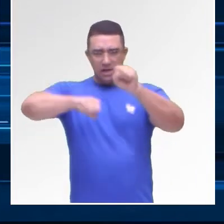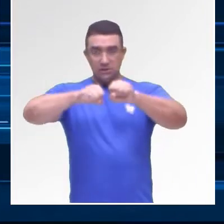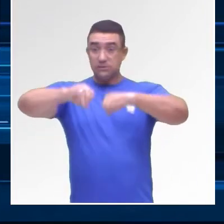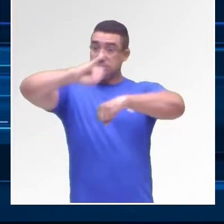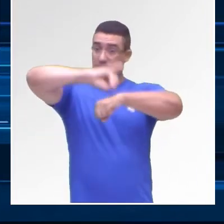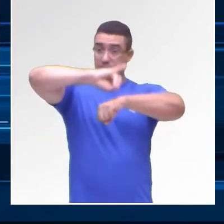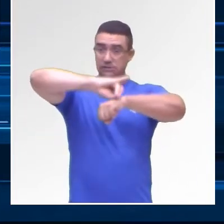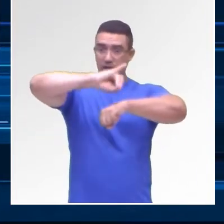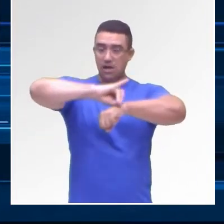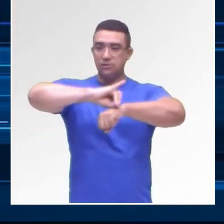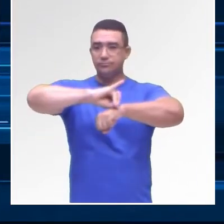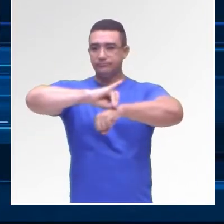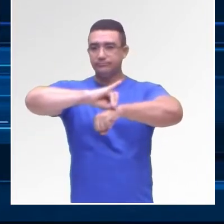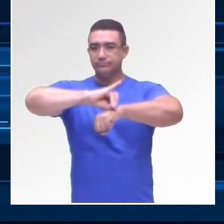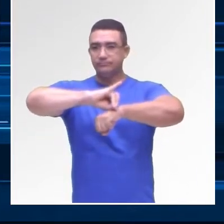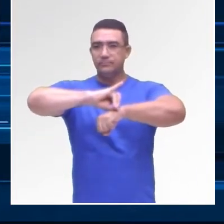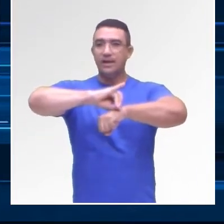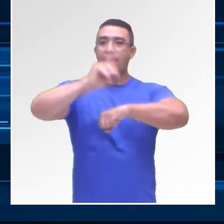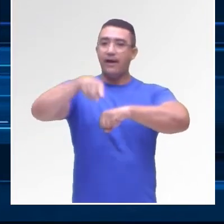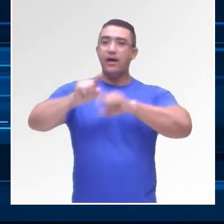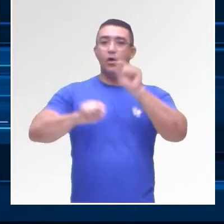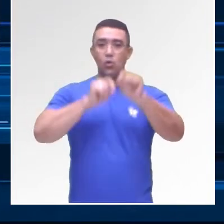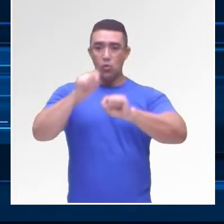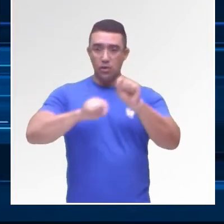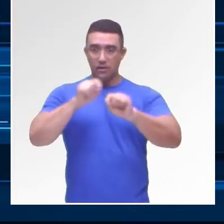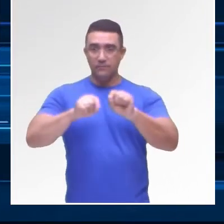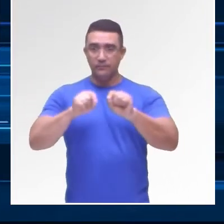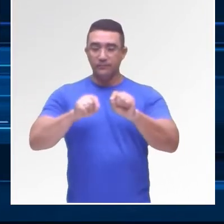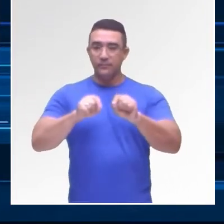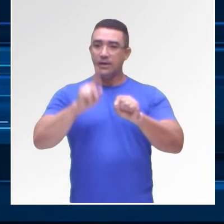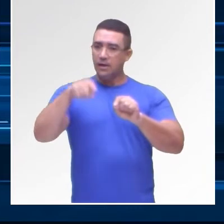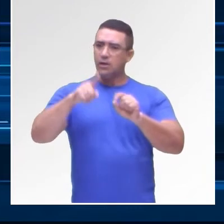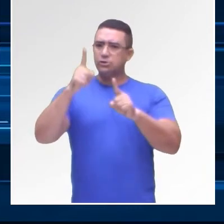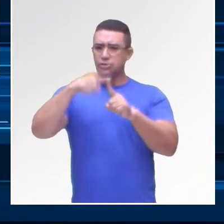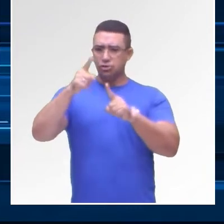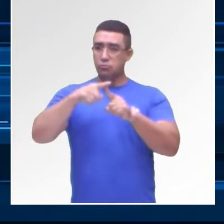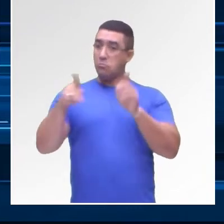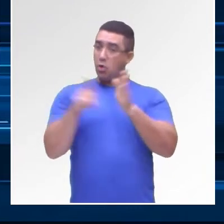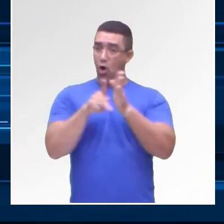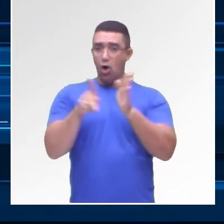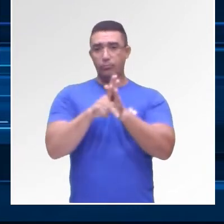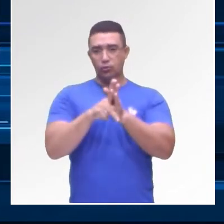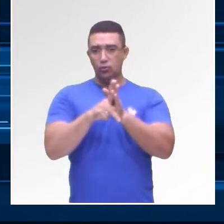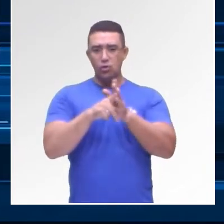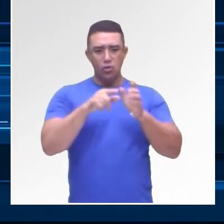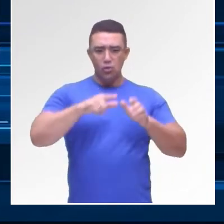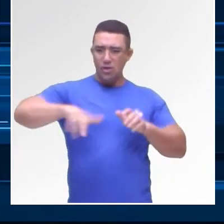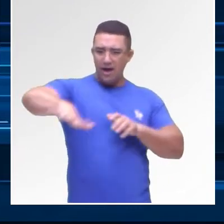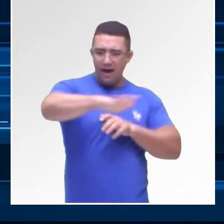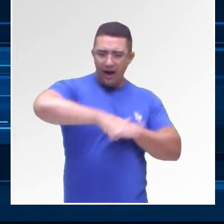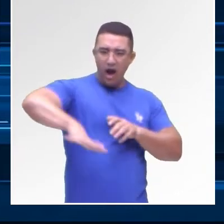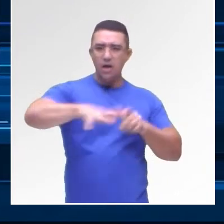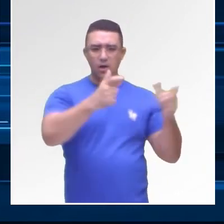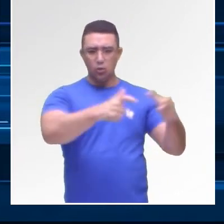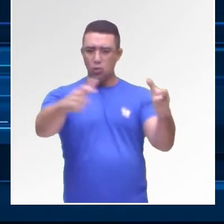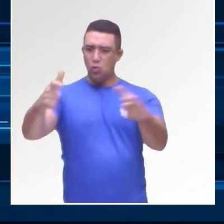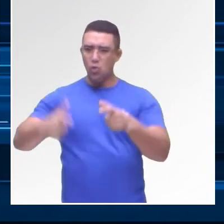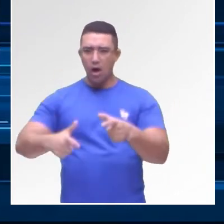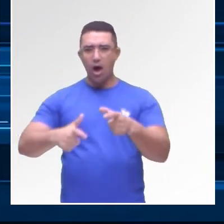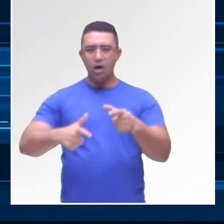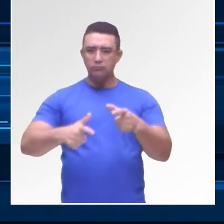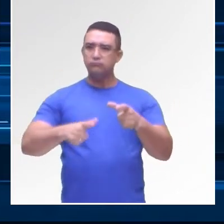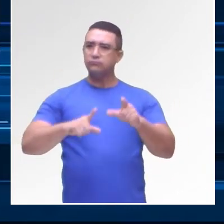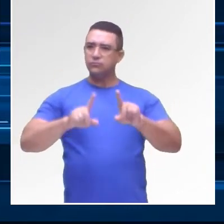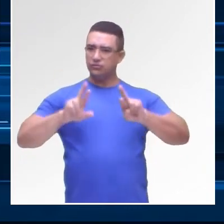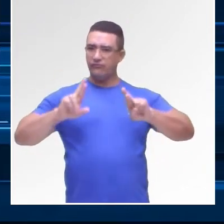com cestinha, não. Ela o formato dela é justamente para esse tipo de terreno. O próprio quadro